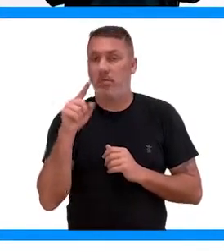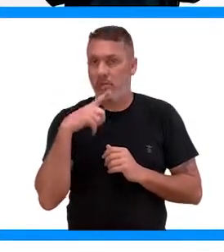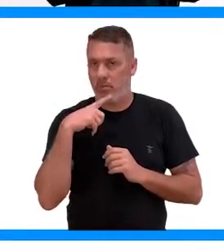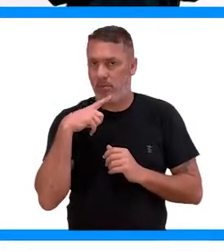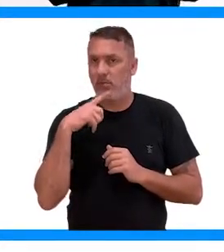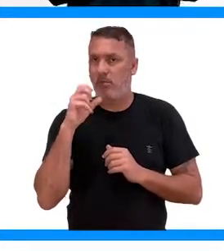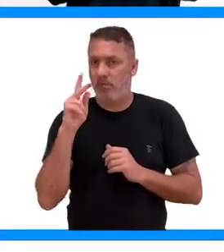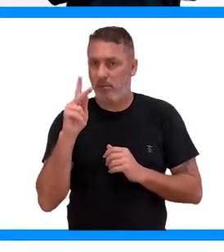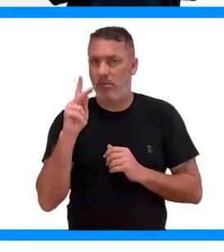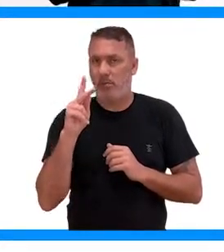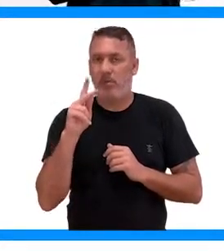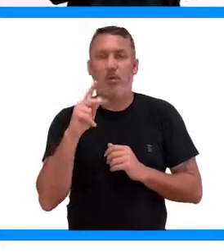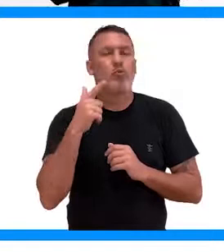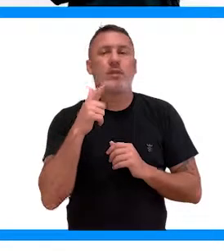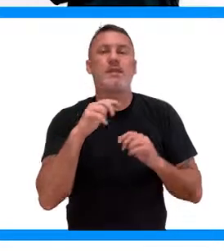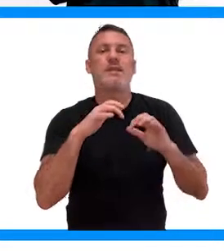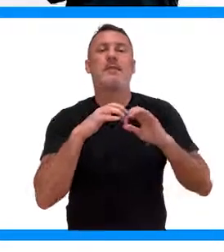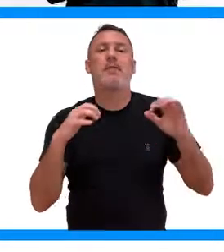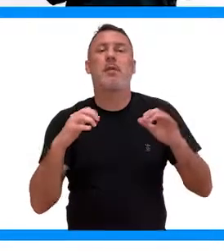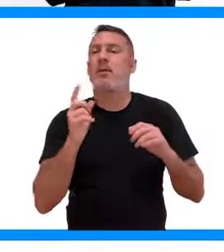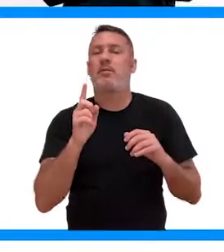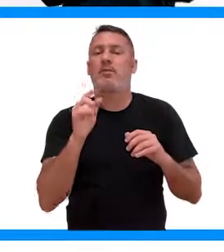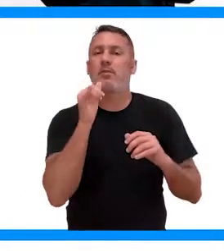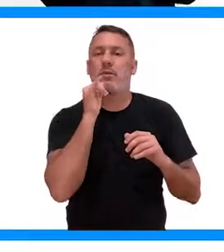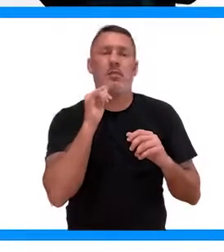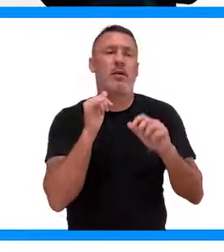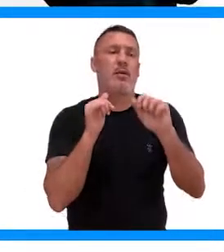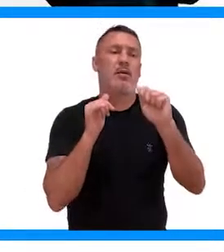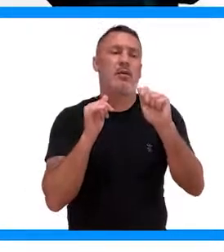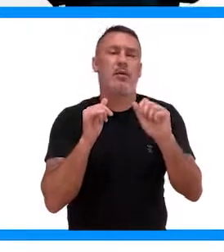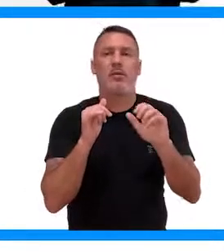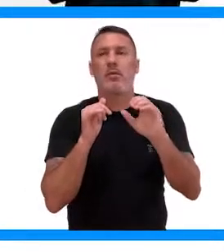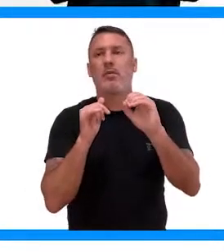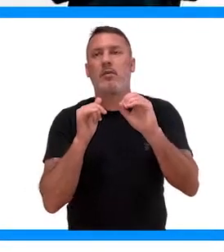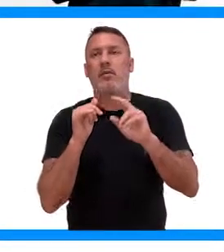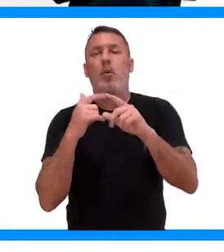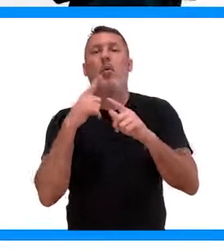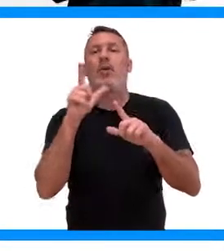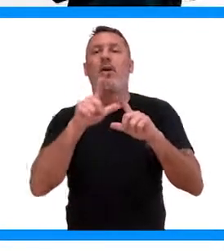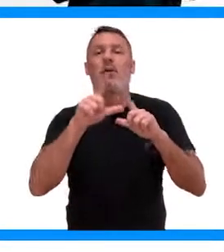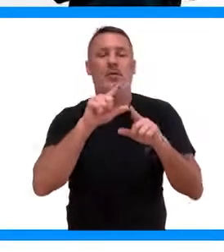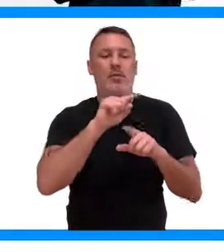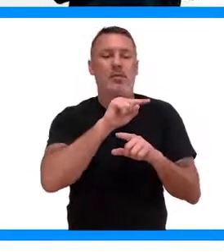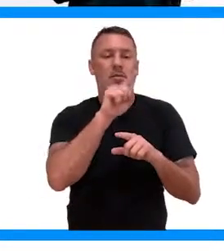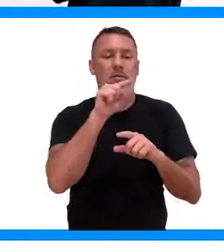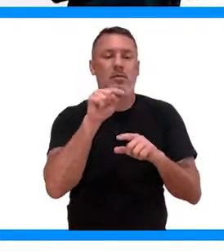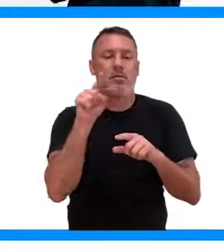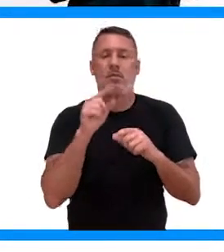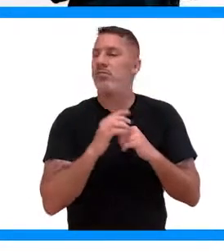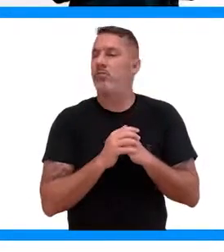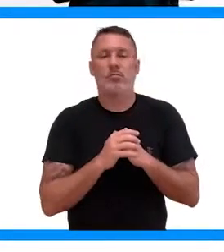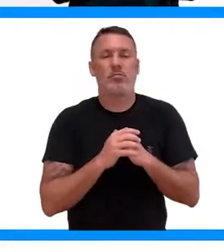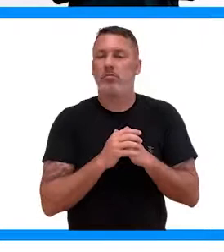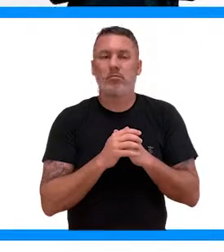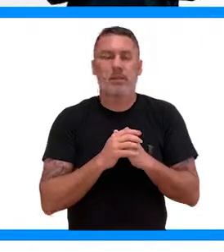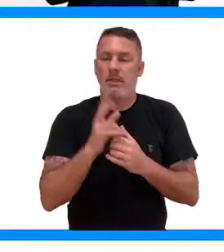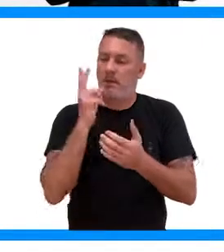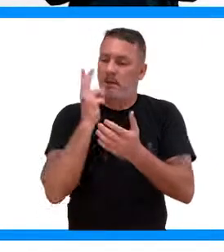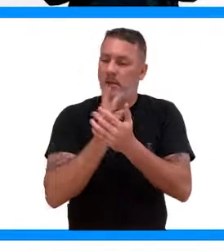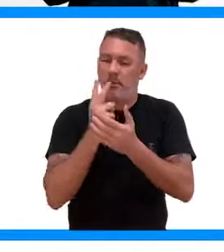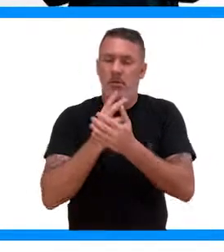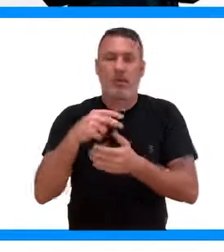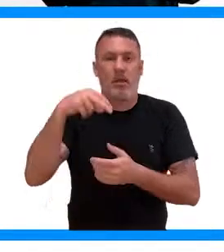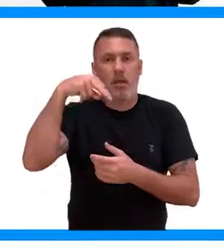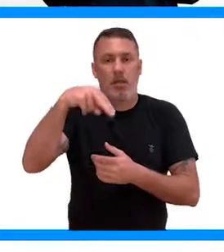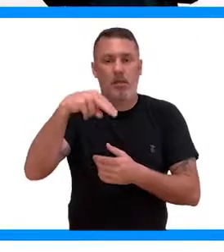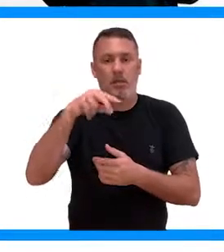tio faz parte da letra N. Vocês só encontrarão o tio sobre a letra N. Então, ele não é um acento. Não